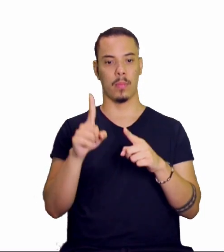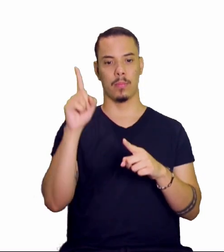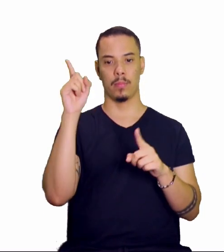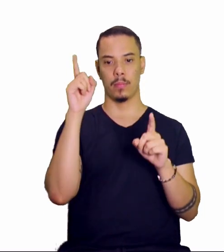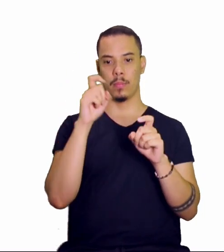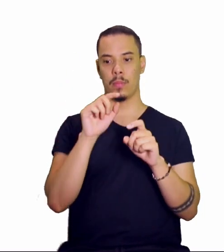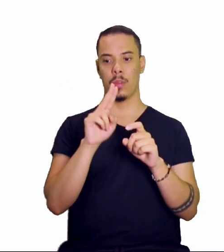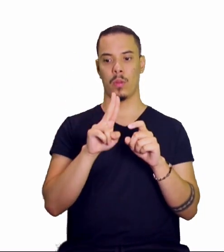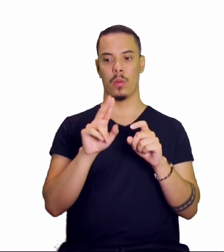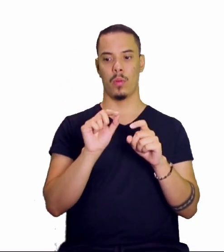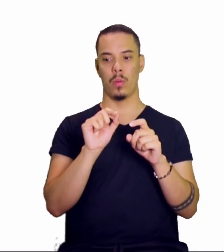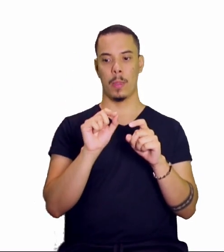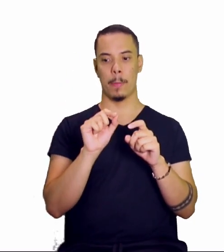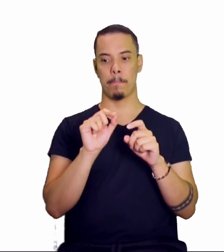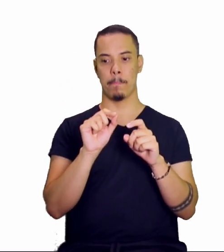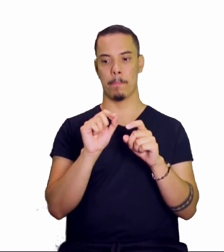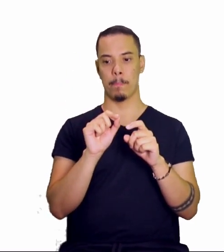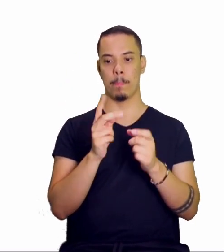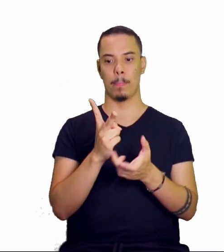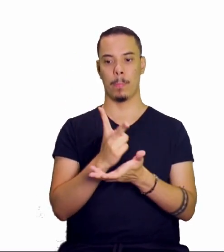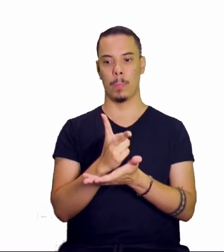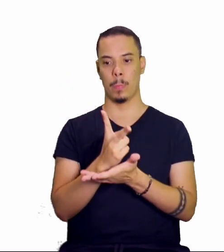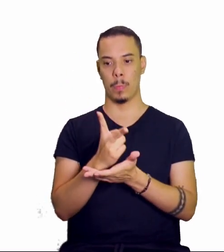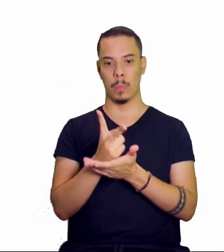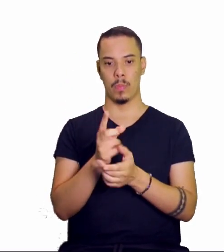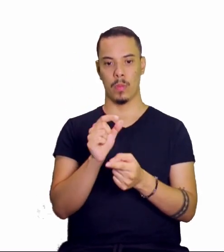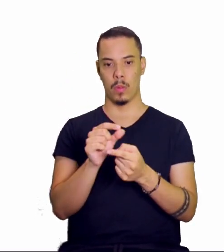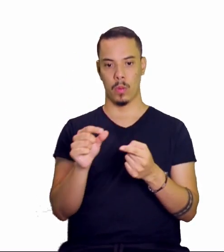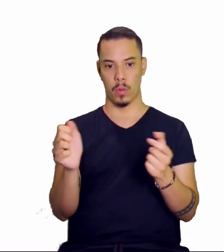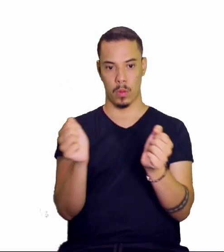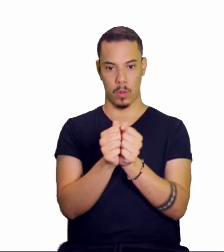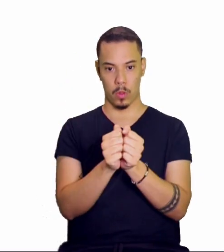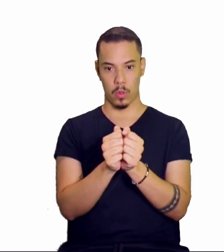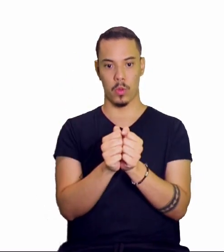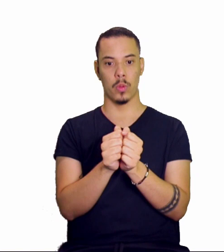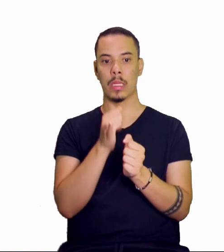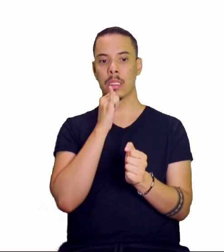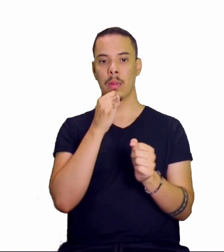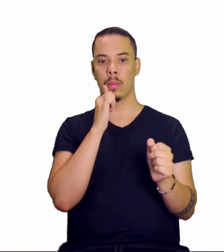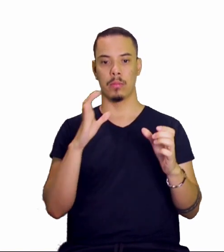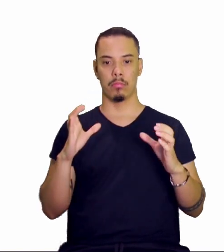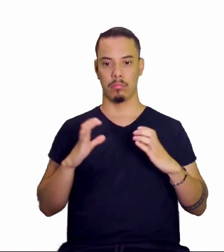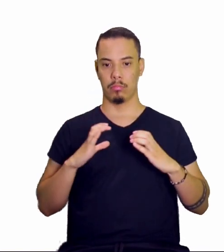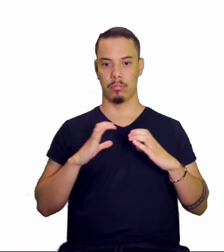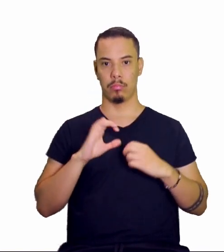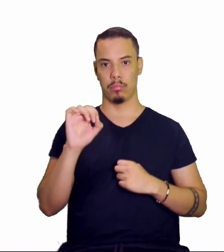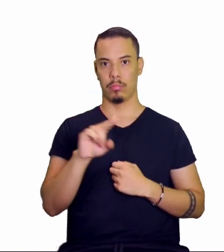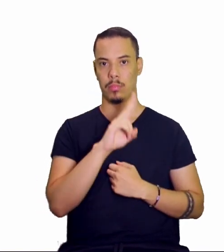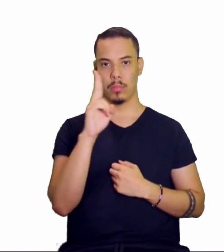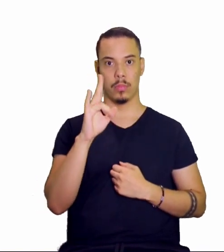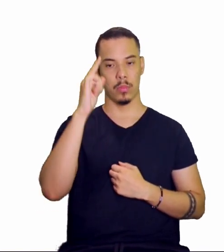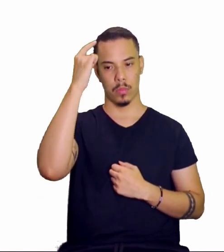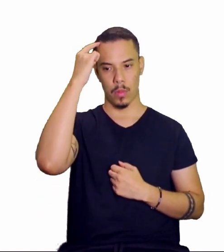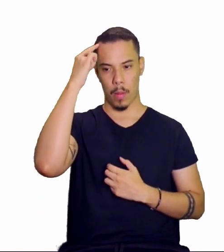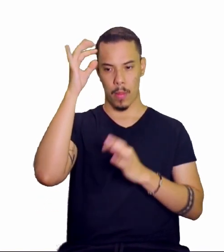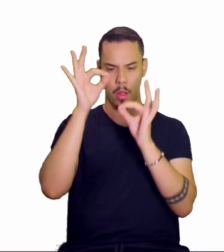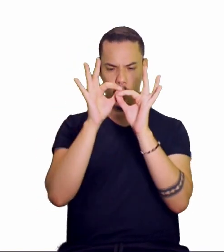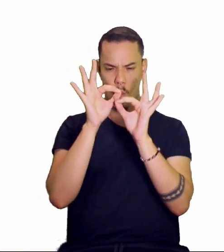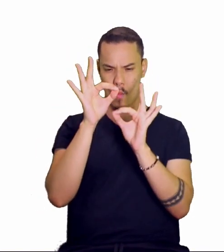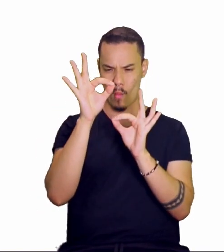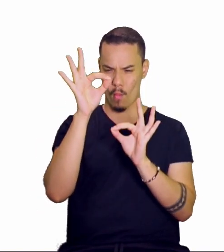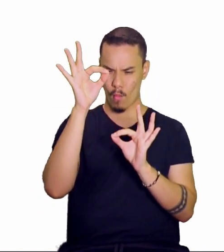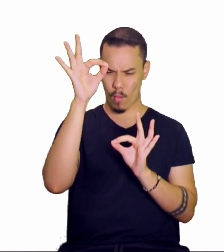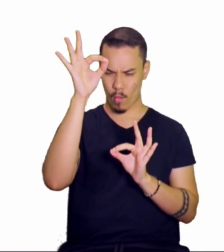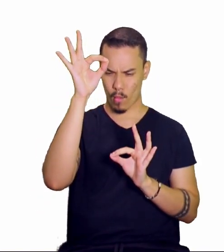se usássemos a mesma unidade, que é metro, para calcular a distância entre cidades. Ou se não a espessura de um fio de cabelo, que não tem